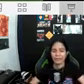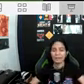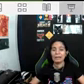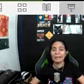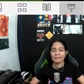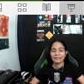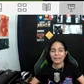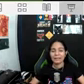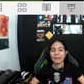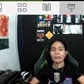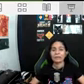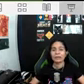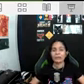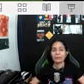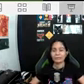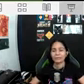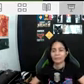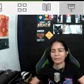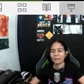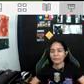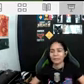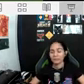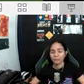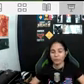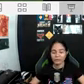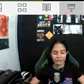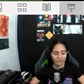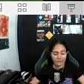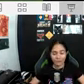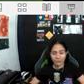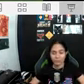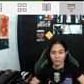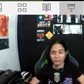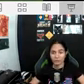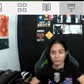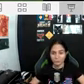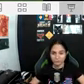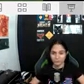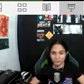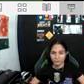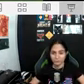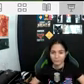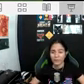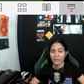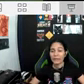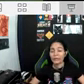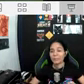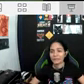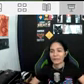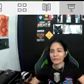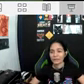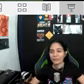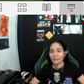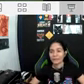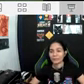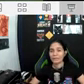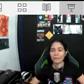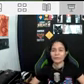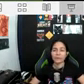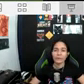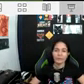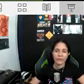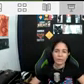importante, né, tá identificando quais são as variações que podem estar existindo no seu estudo. Lembre-se que a